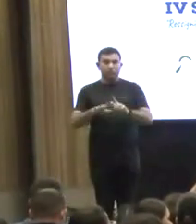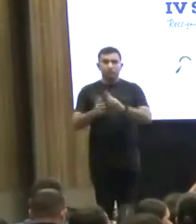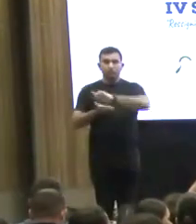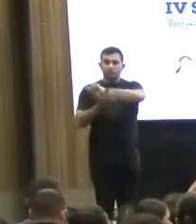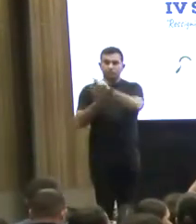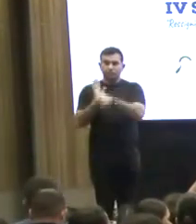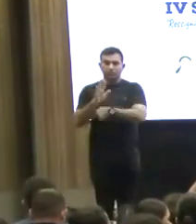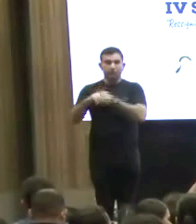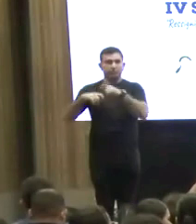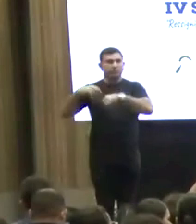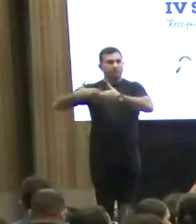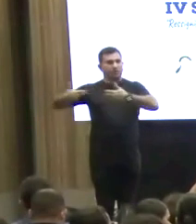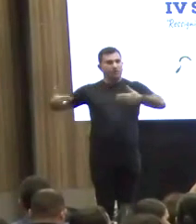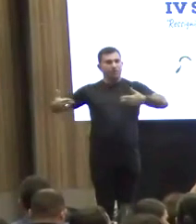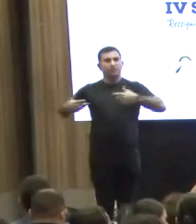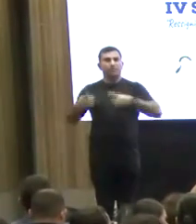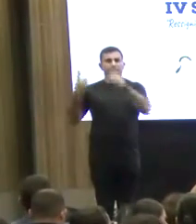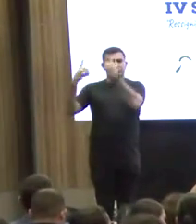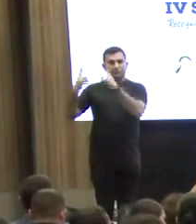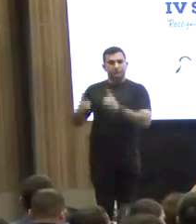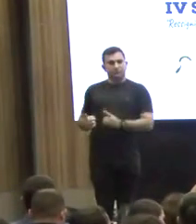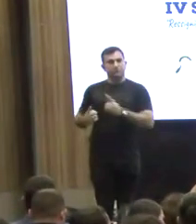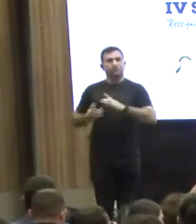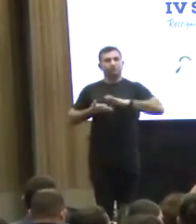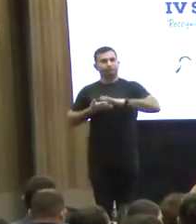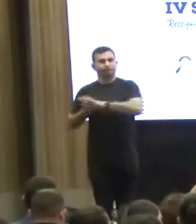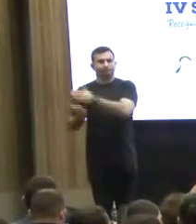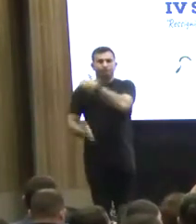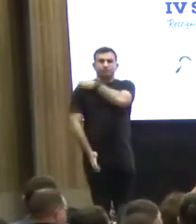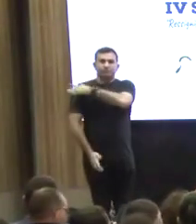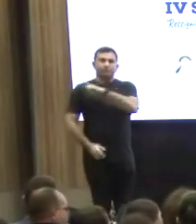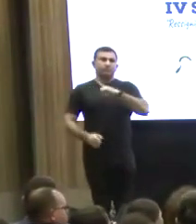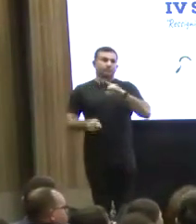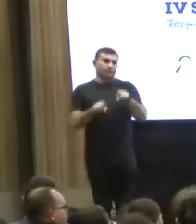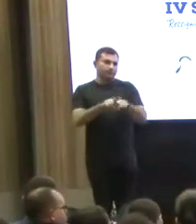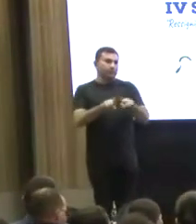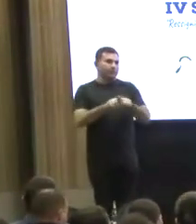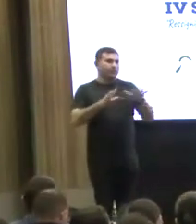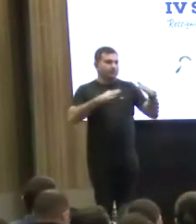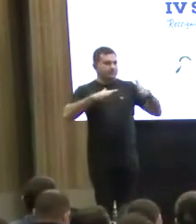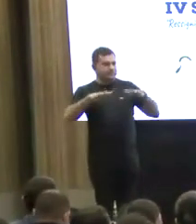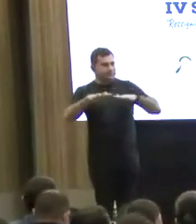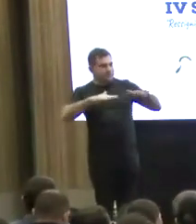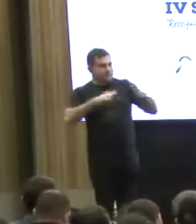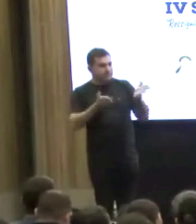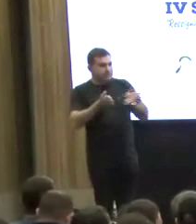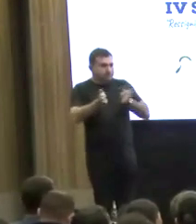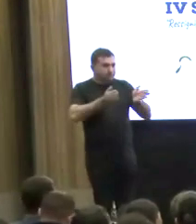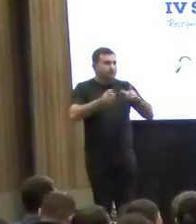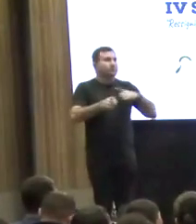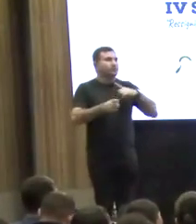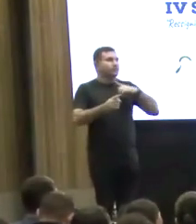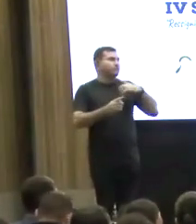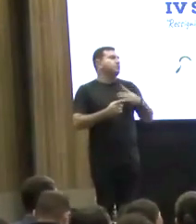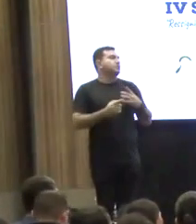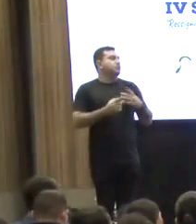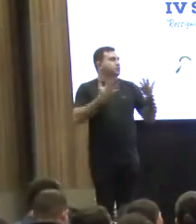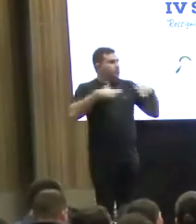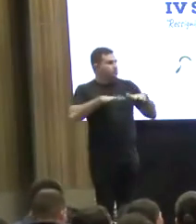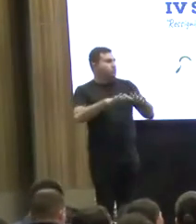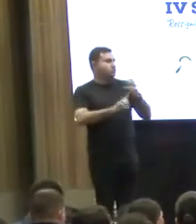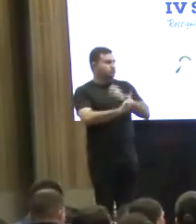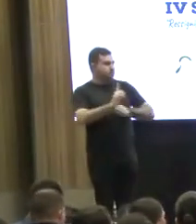sexualidade, deficiência, racismo, acessibilidade e avaliações educacionais. Antes de dar início à fala dos dois colegas,